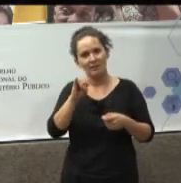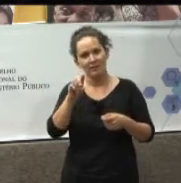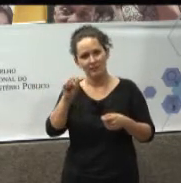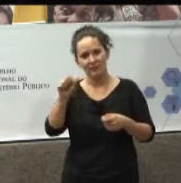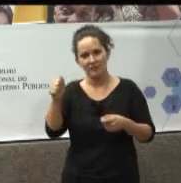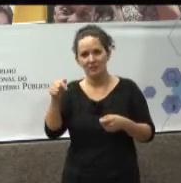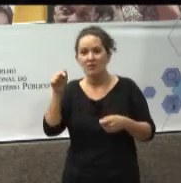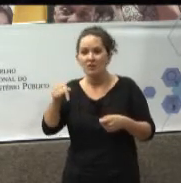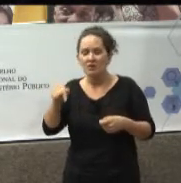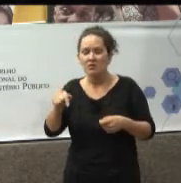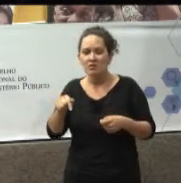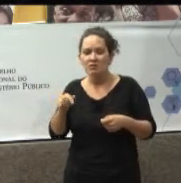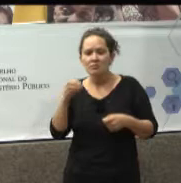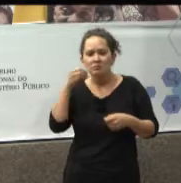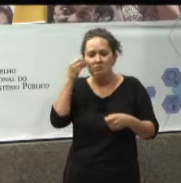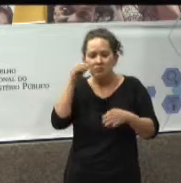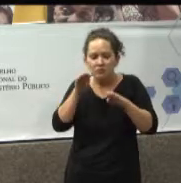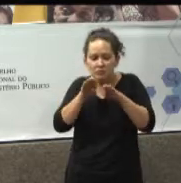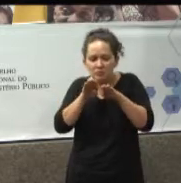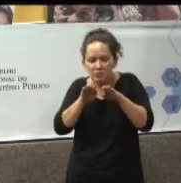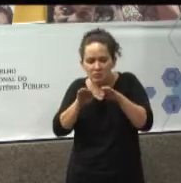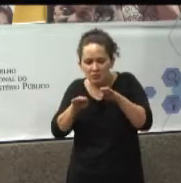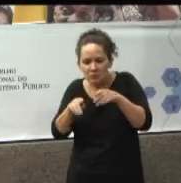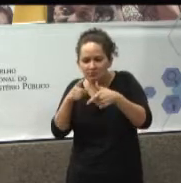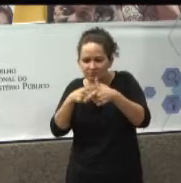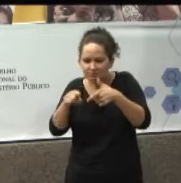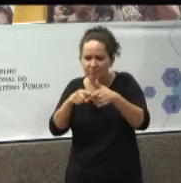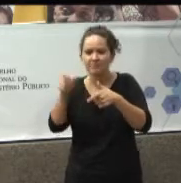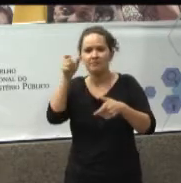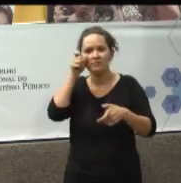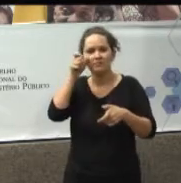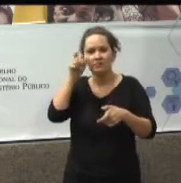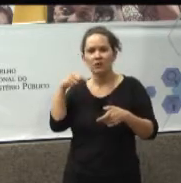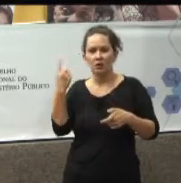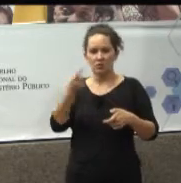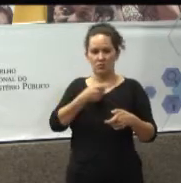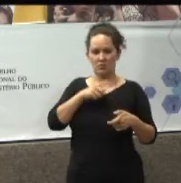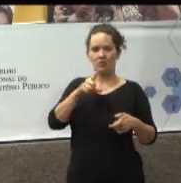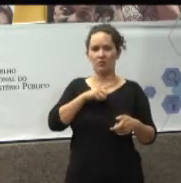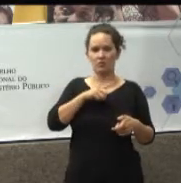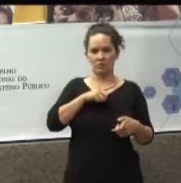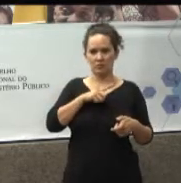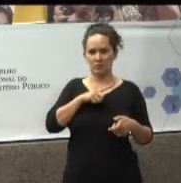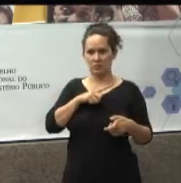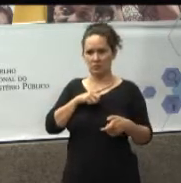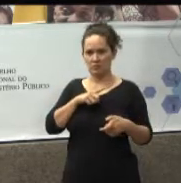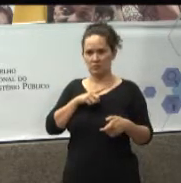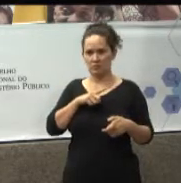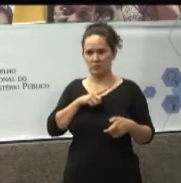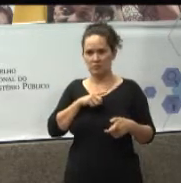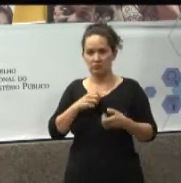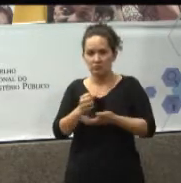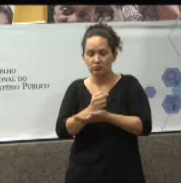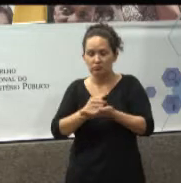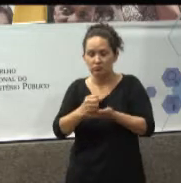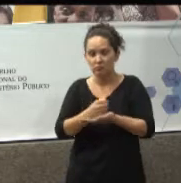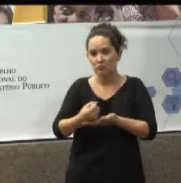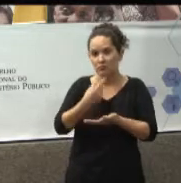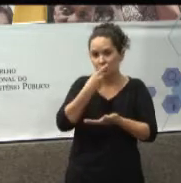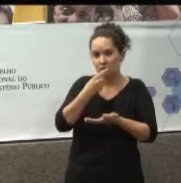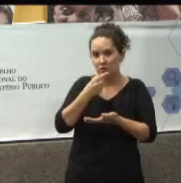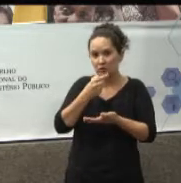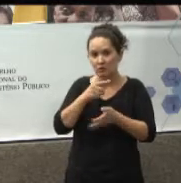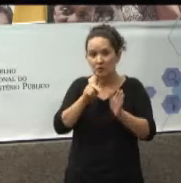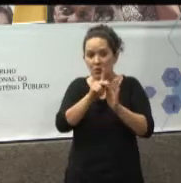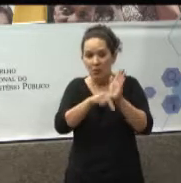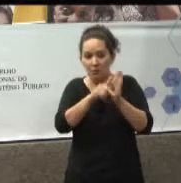para tentar diminuir esse conflito de interesse nós temos o código de ética médica nós temos programas de